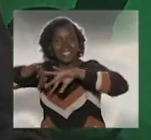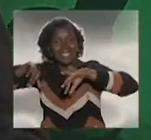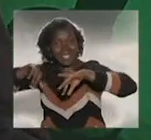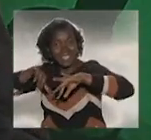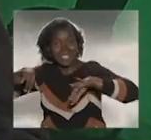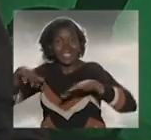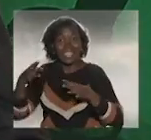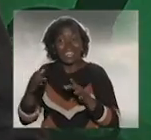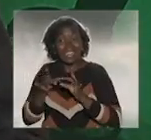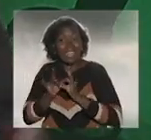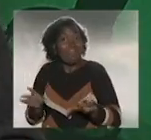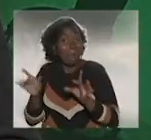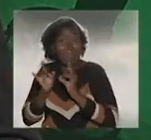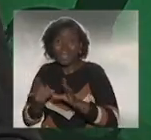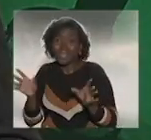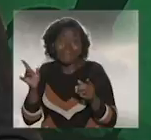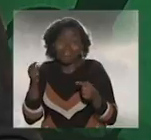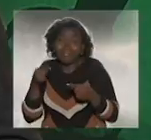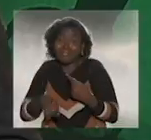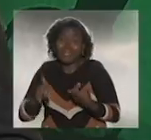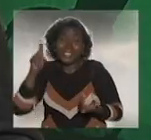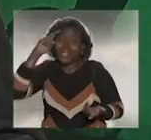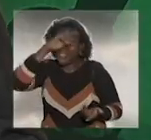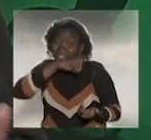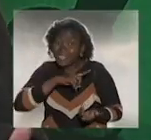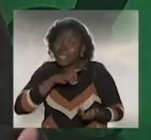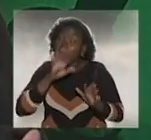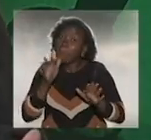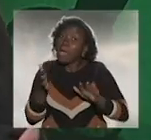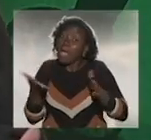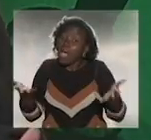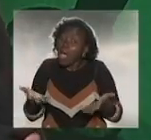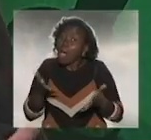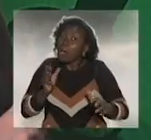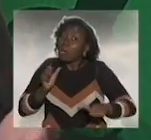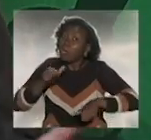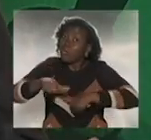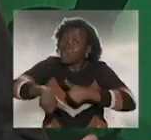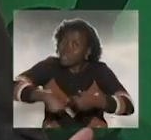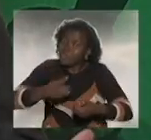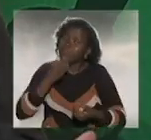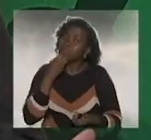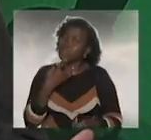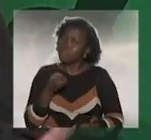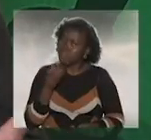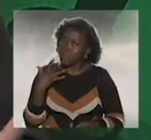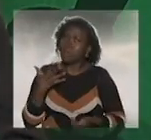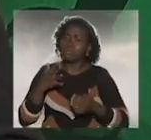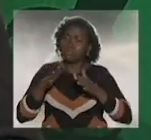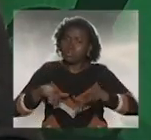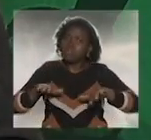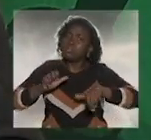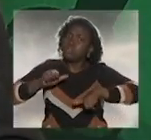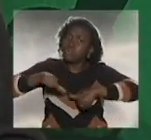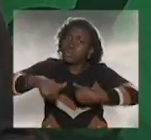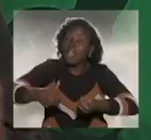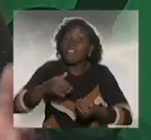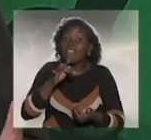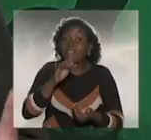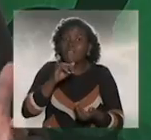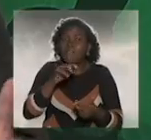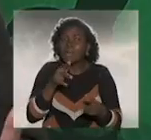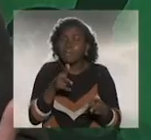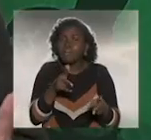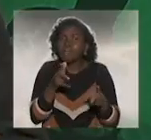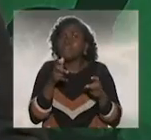em democracia num sistema desse é muito difícil. Agora o cenário está mudando. Felizmente, o cenário está mudando. A